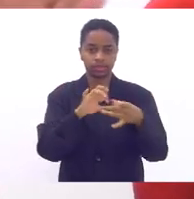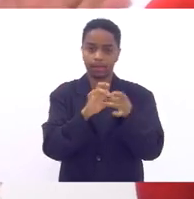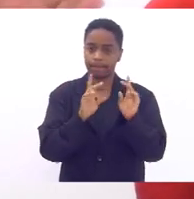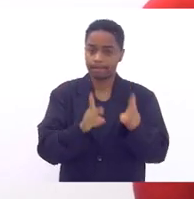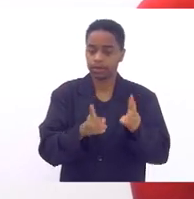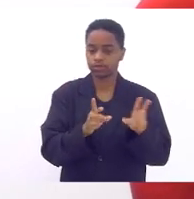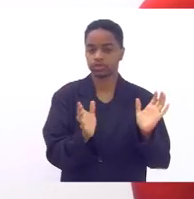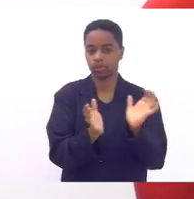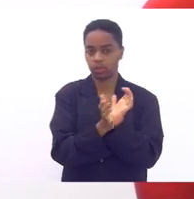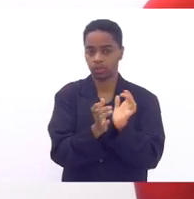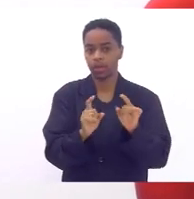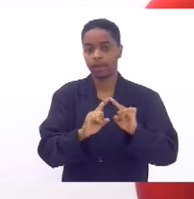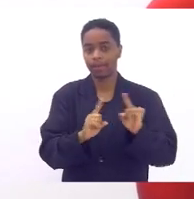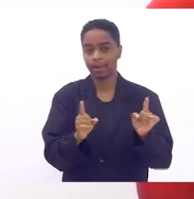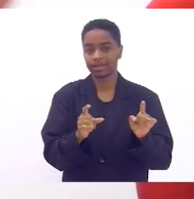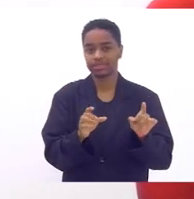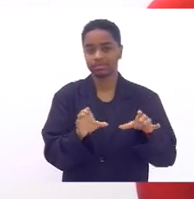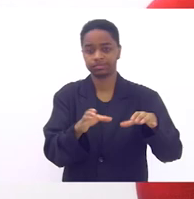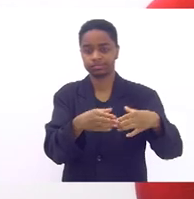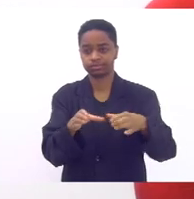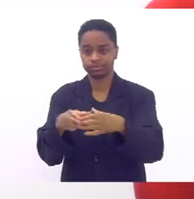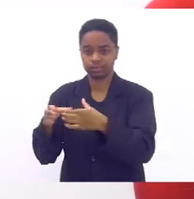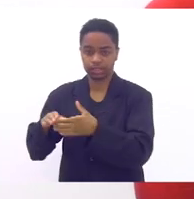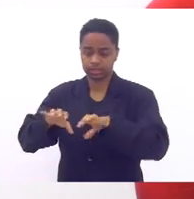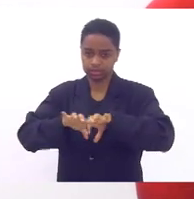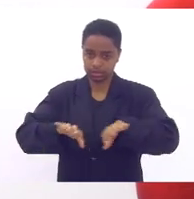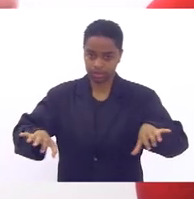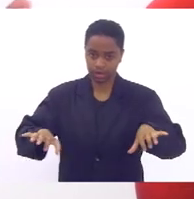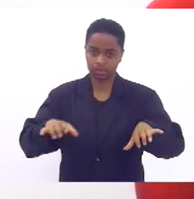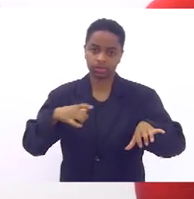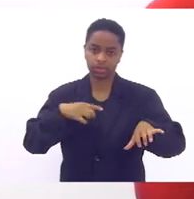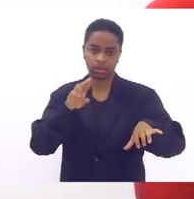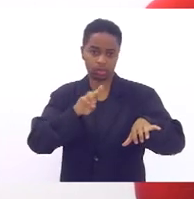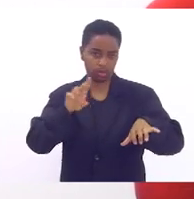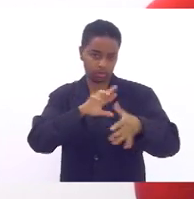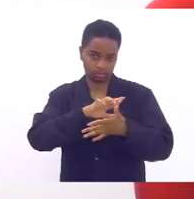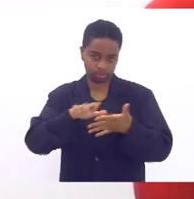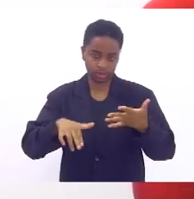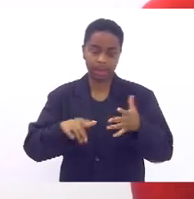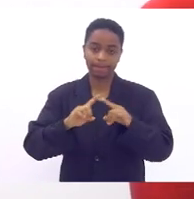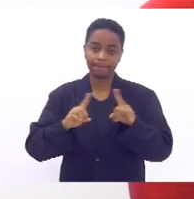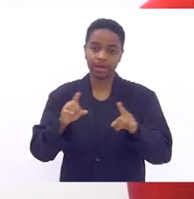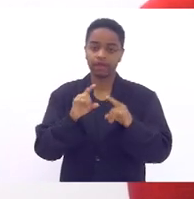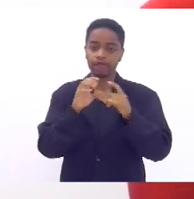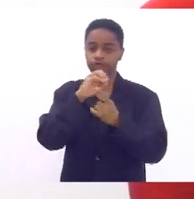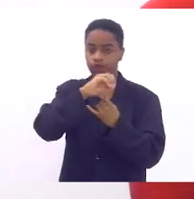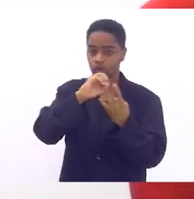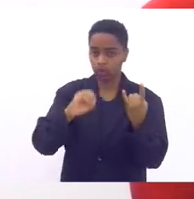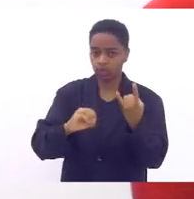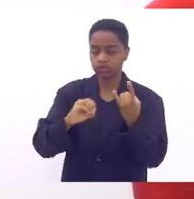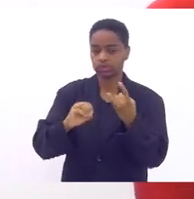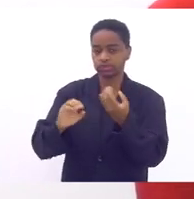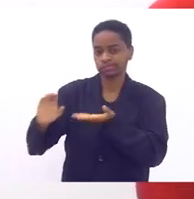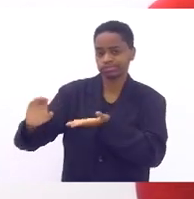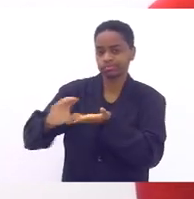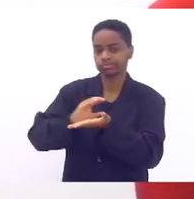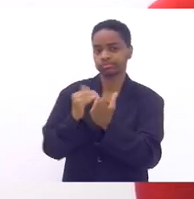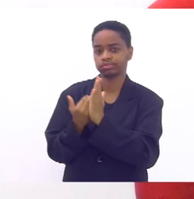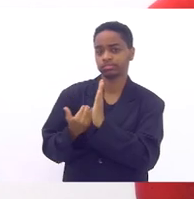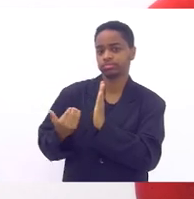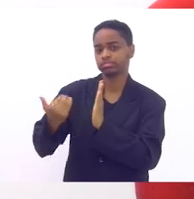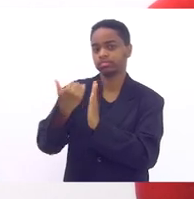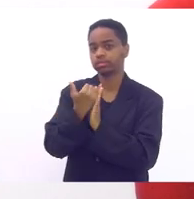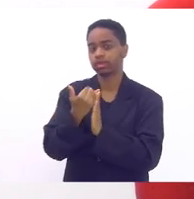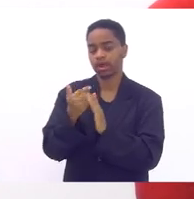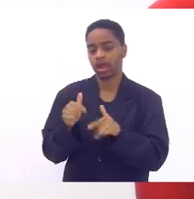individualmente glaxo mer MIT Klein enfim Sanofi a Fiocruz é em faturamento a maior Indústria Farmacêutica